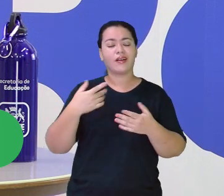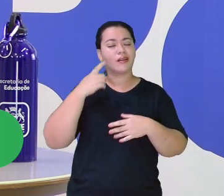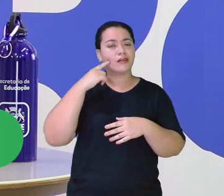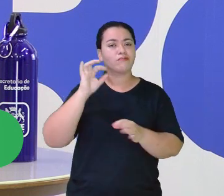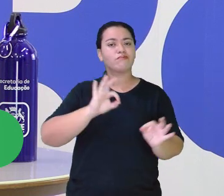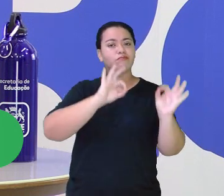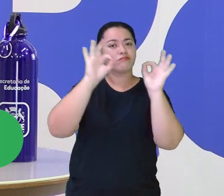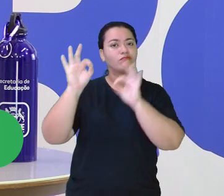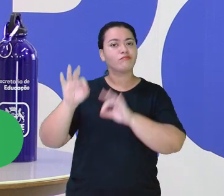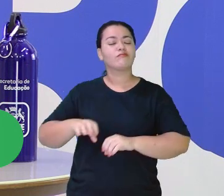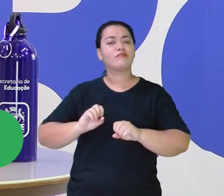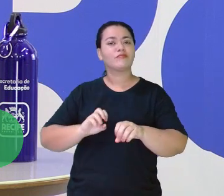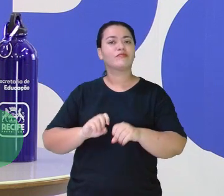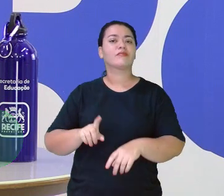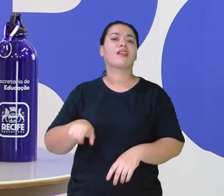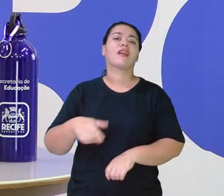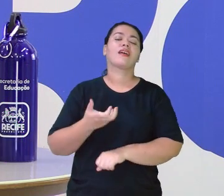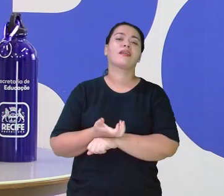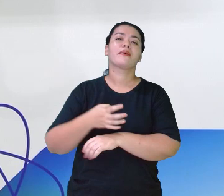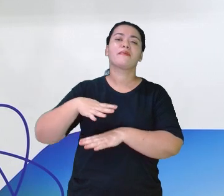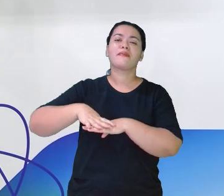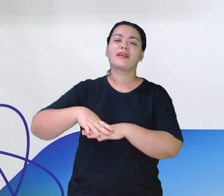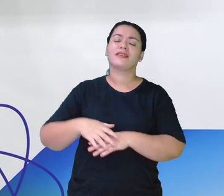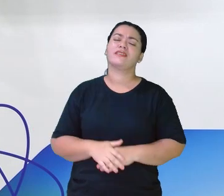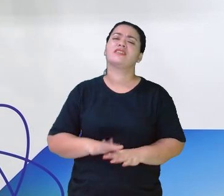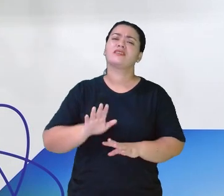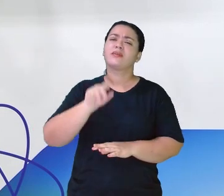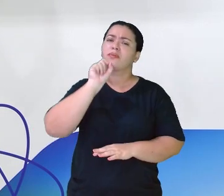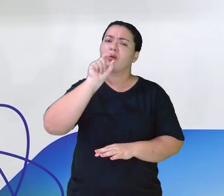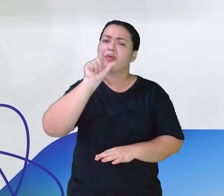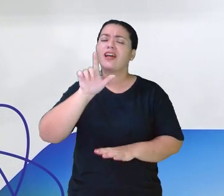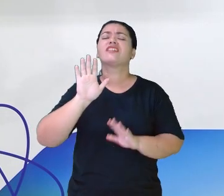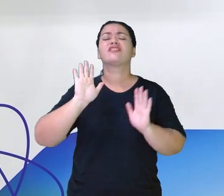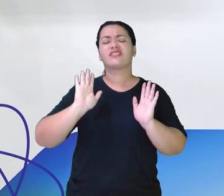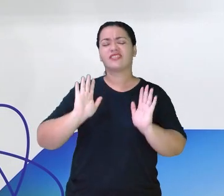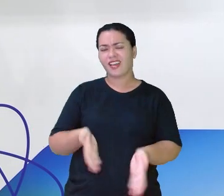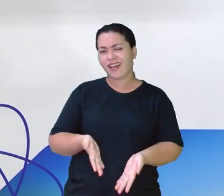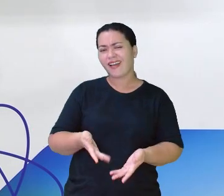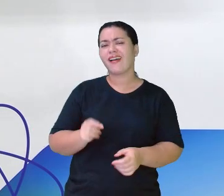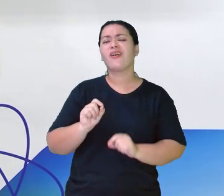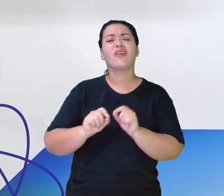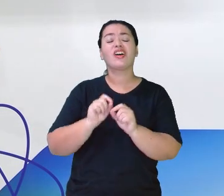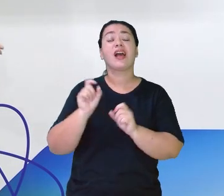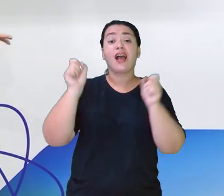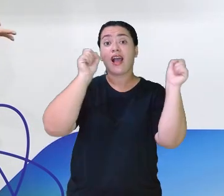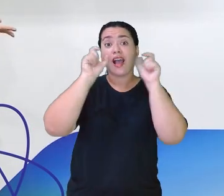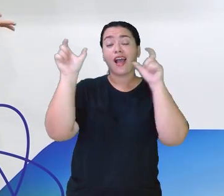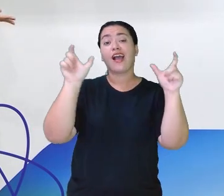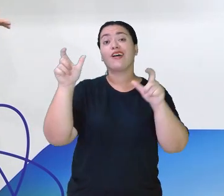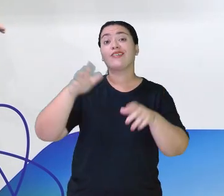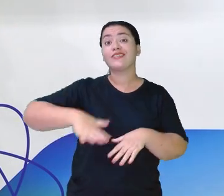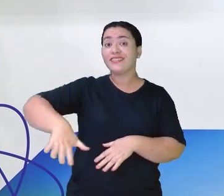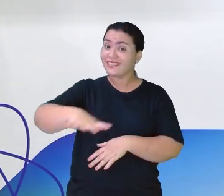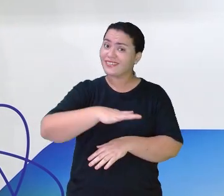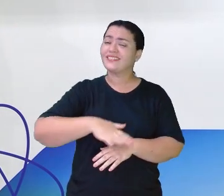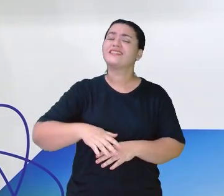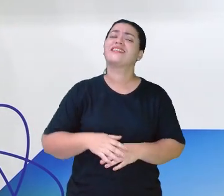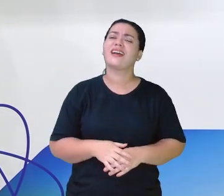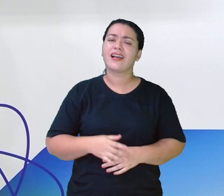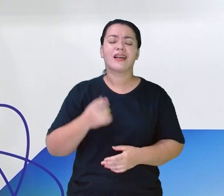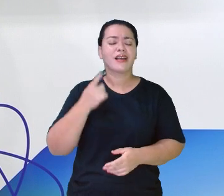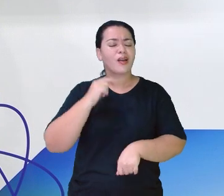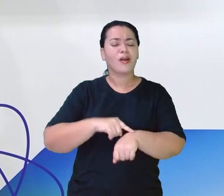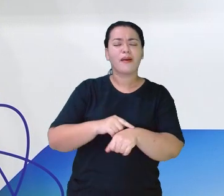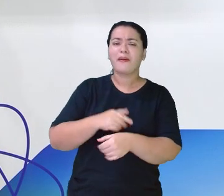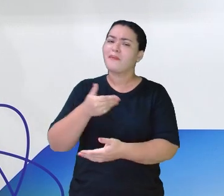de matemática. Pois é, Carijó já fez o serviço dele. O serviço dele é acordar esse povo, minha gente, que fica aí perdendo